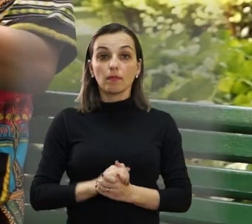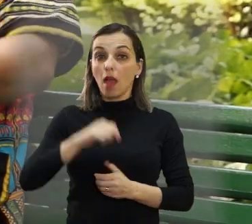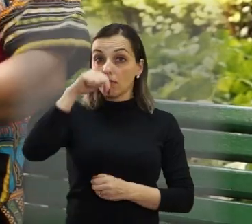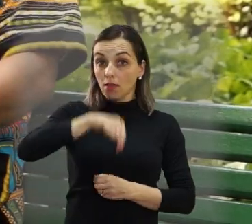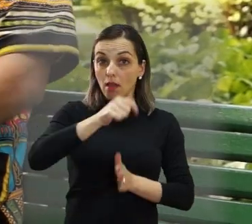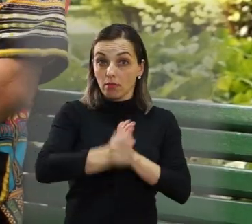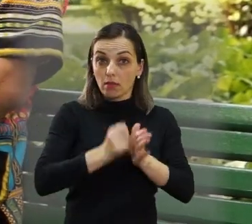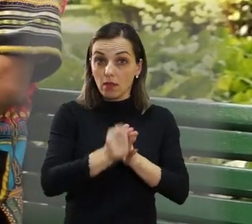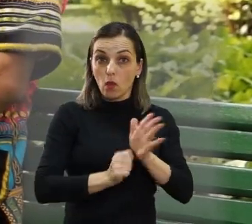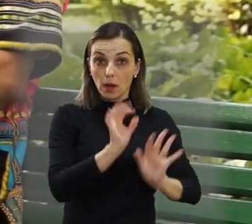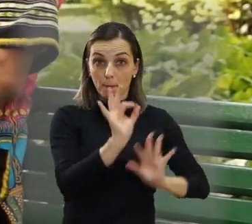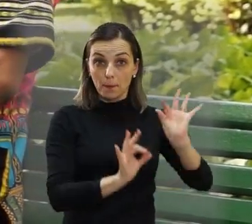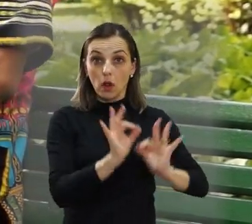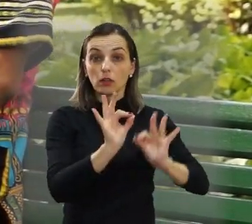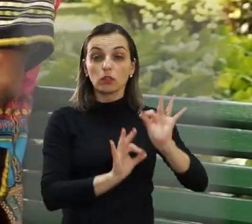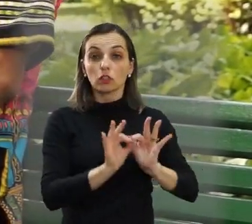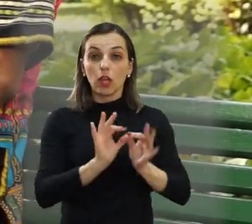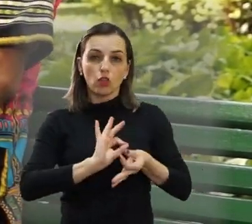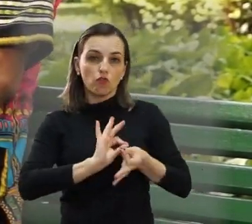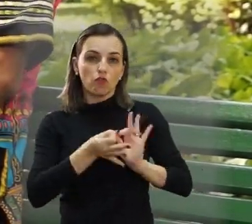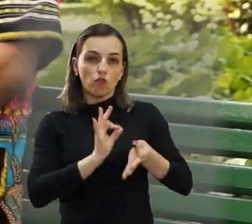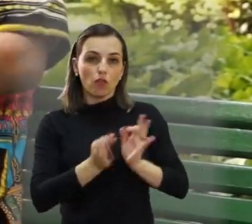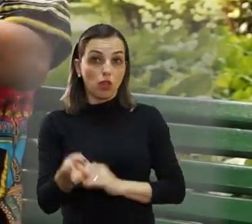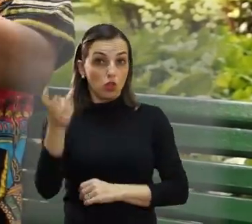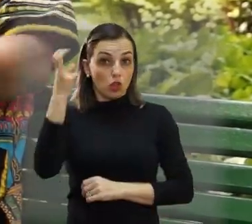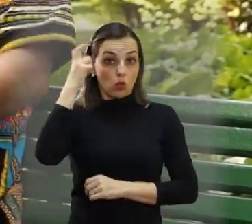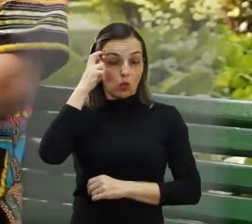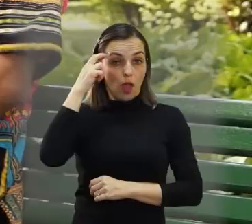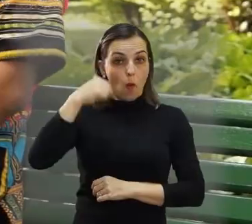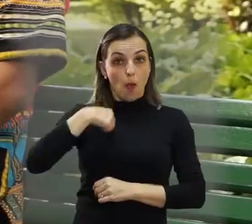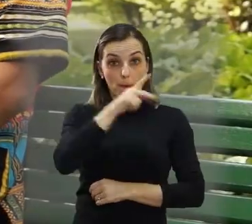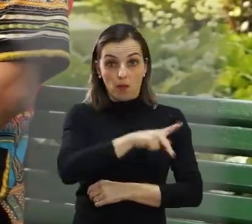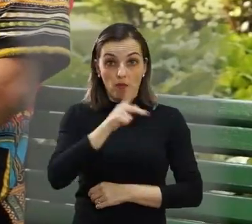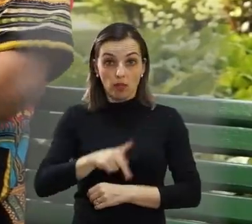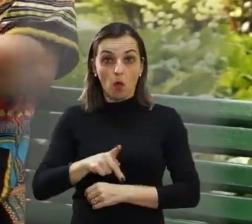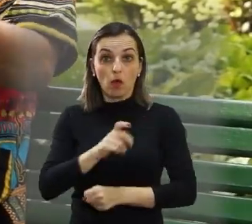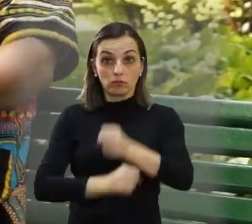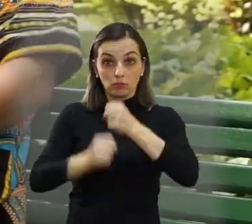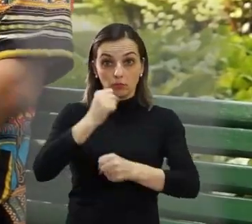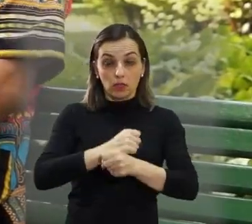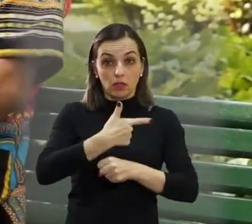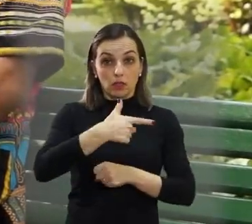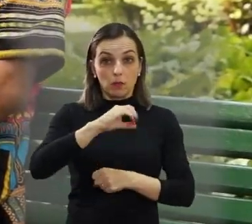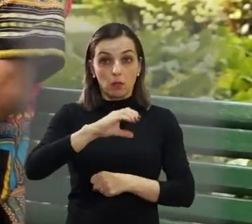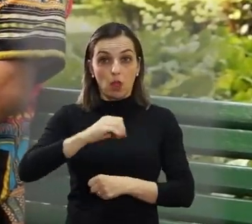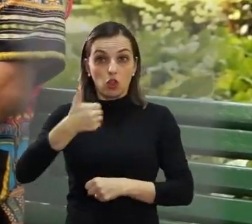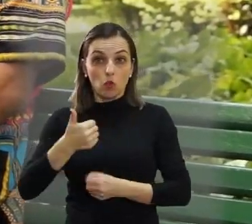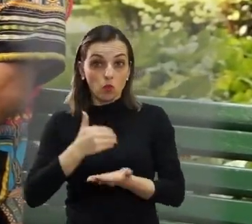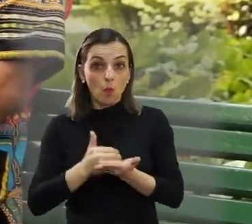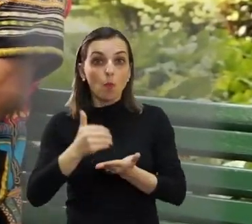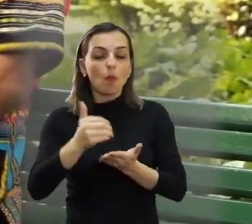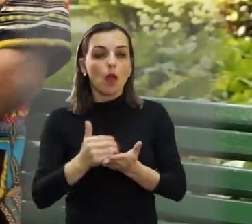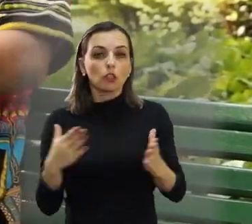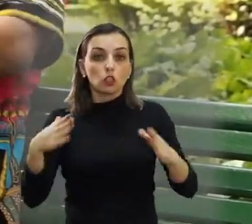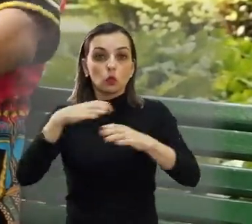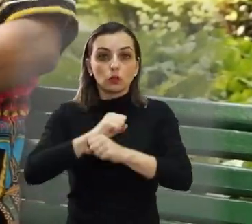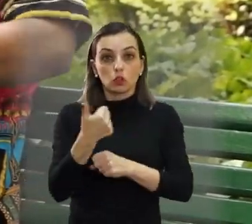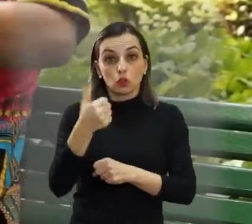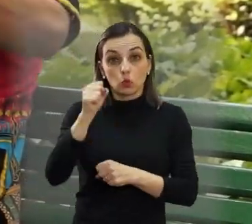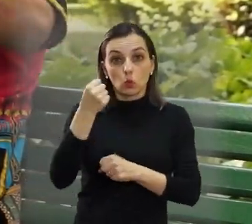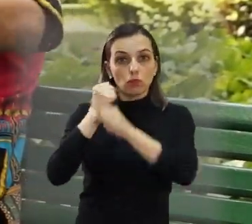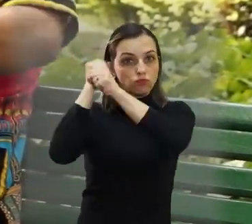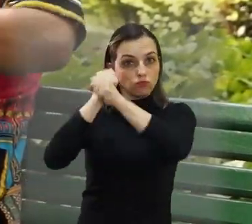Eu sou educador das oficinas culturais do município desde o ano de 2001, é a minha 18ª temporada. E ao